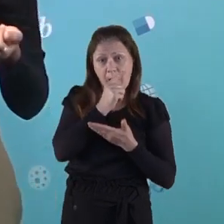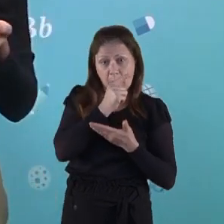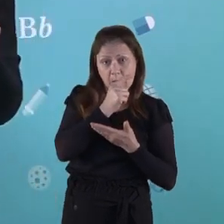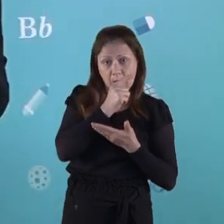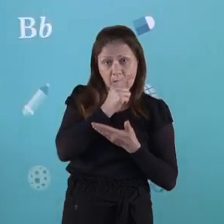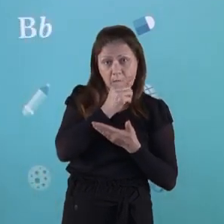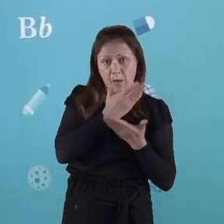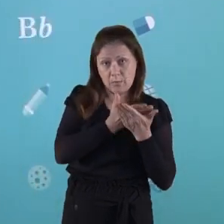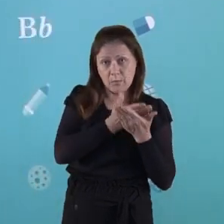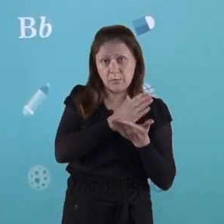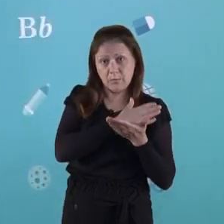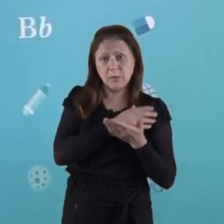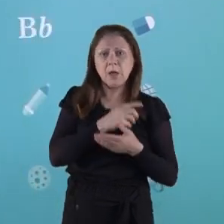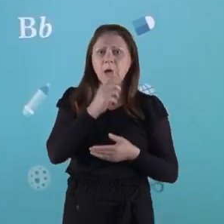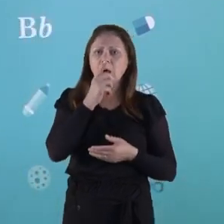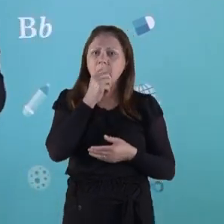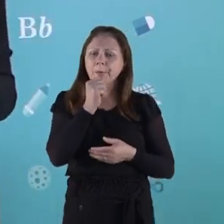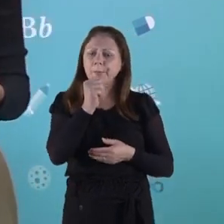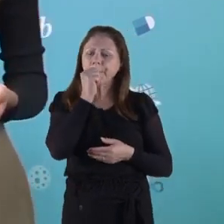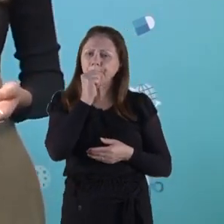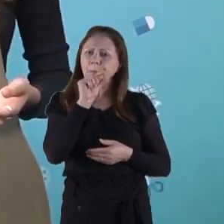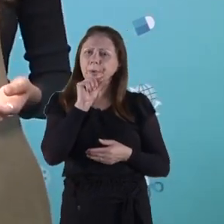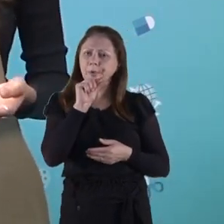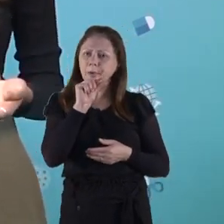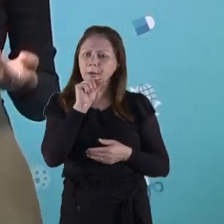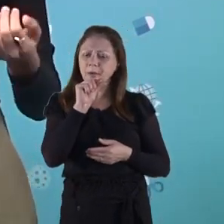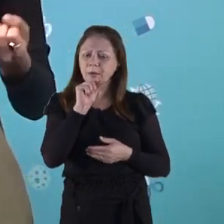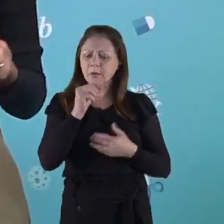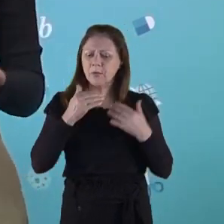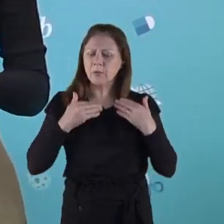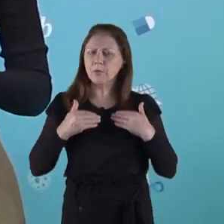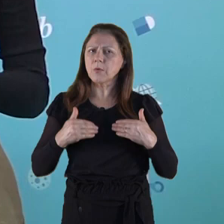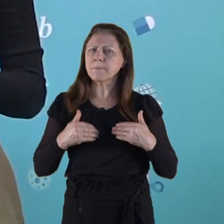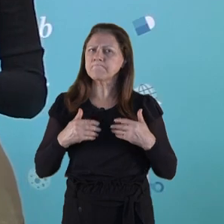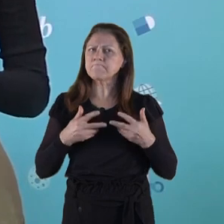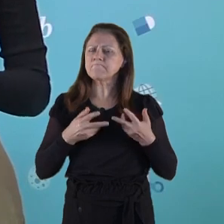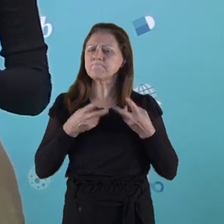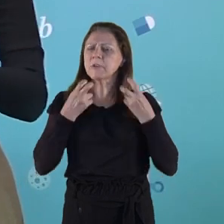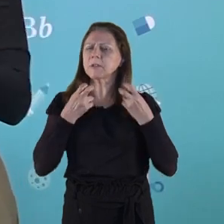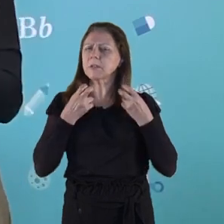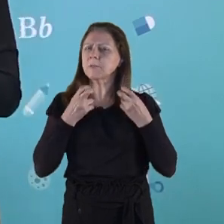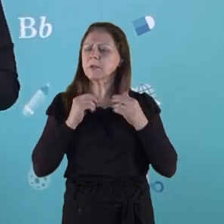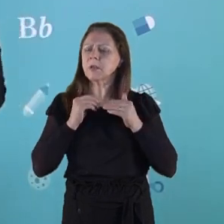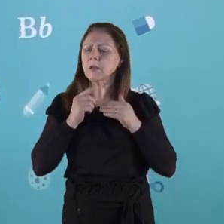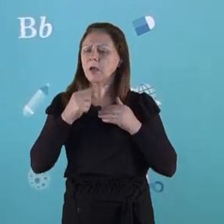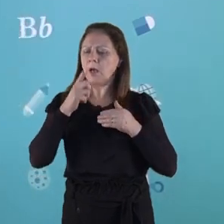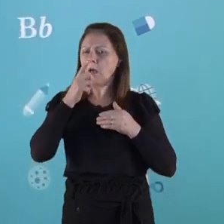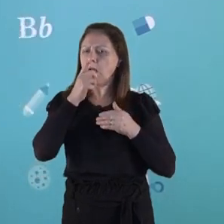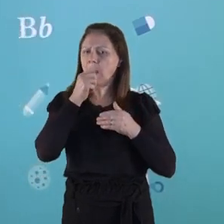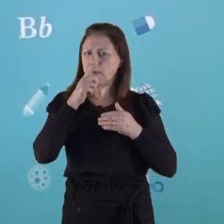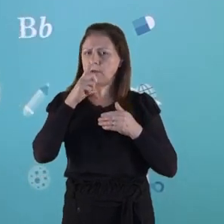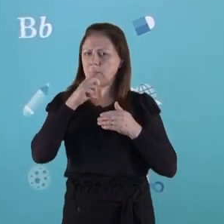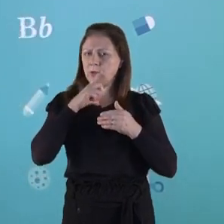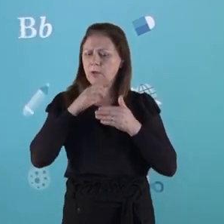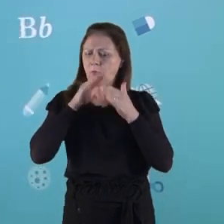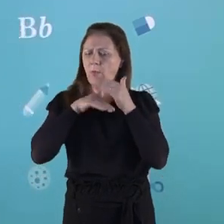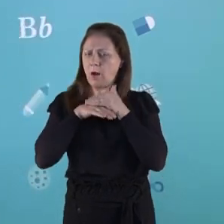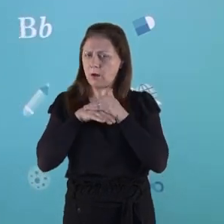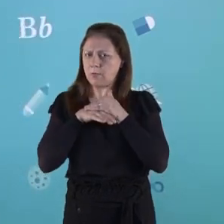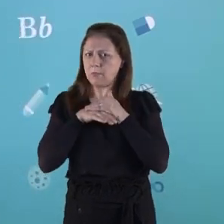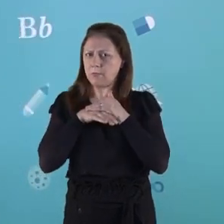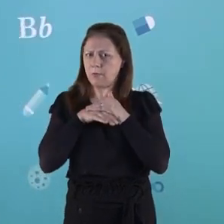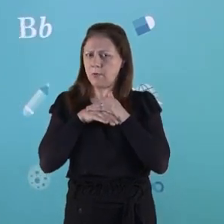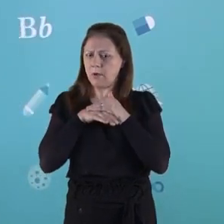sobre água. Se eu estou bebendo pouca água, o estímulo do meu corpo vai ser o quê? Guarda a água que tem aí, para de gastar